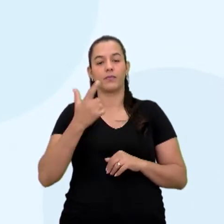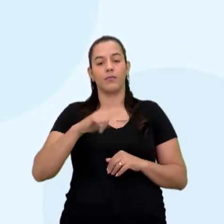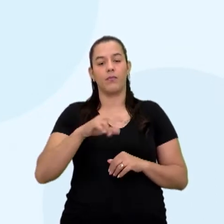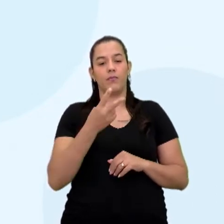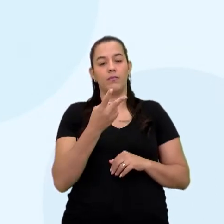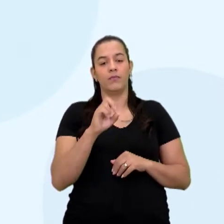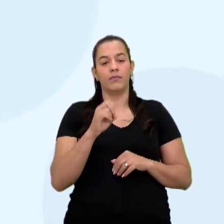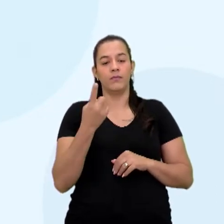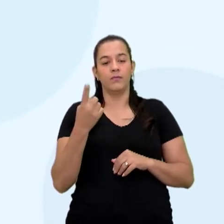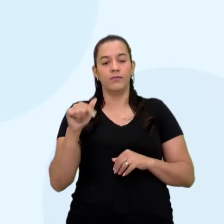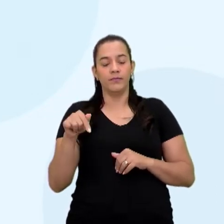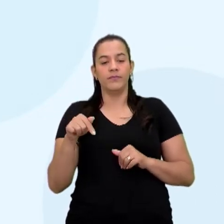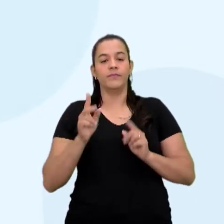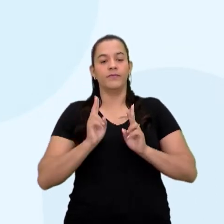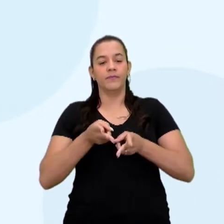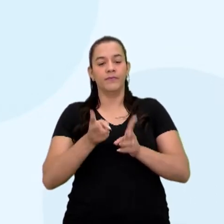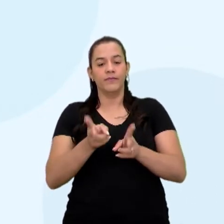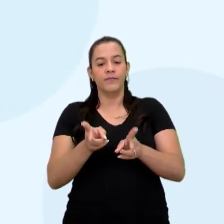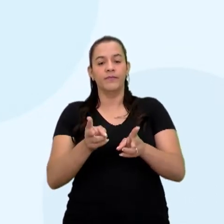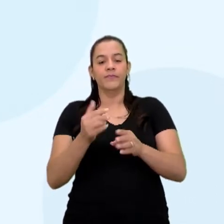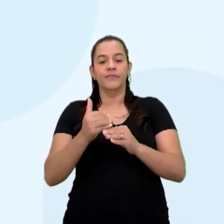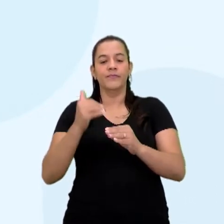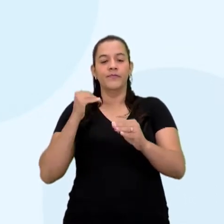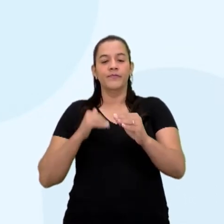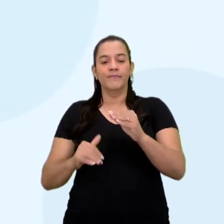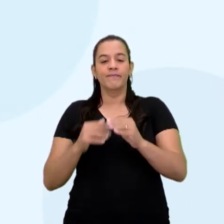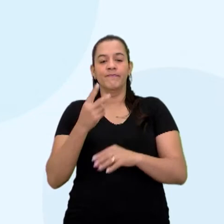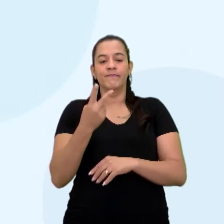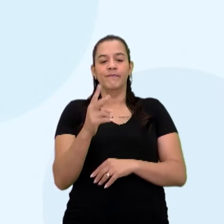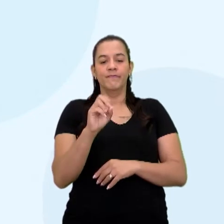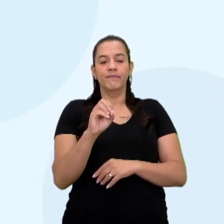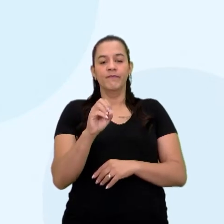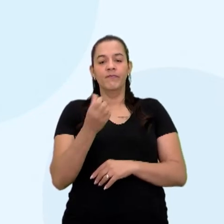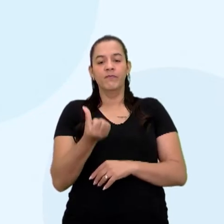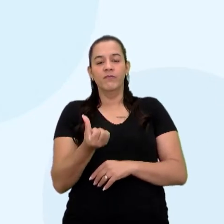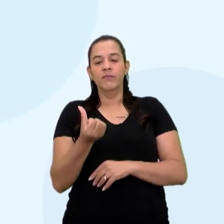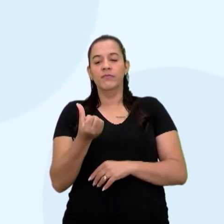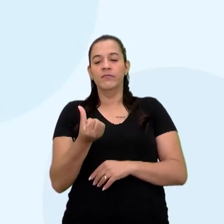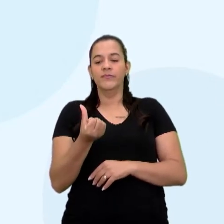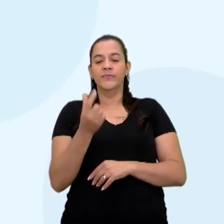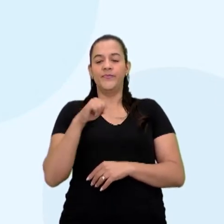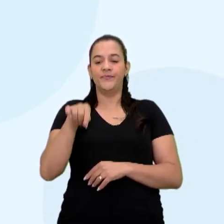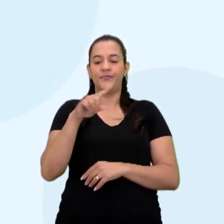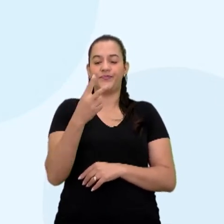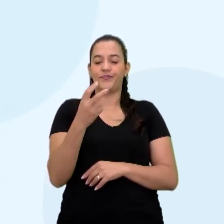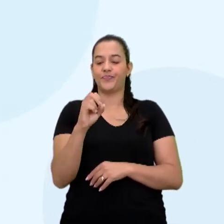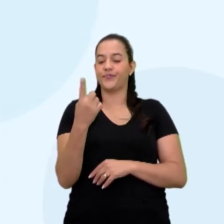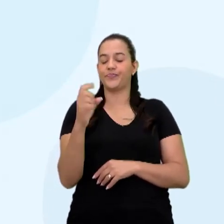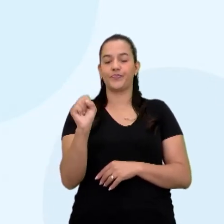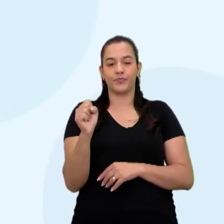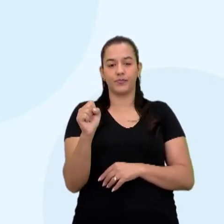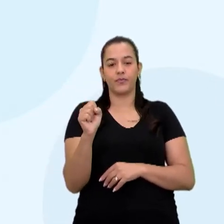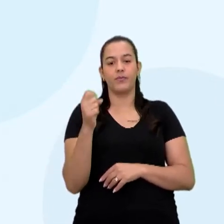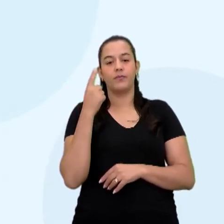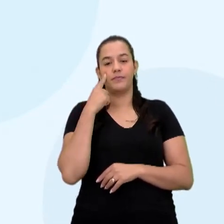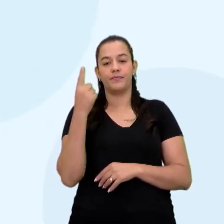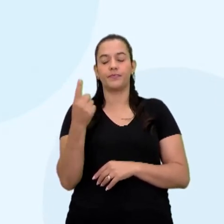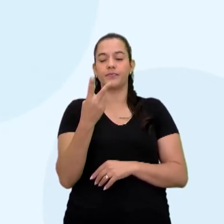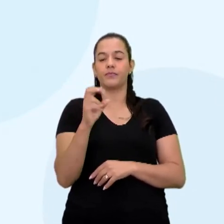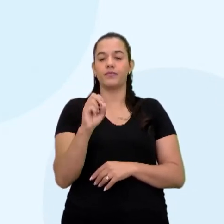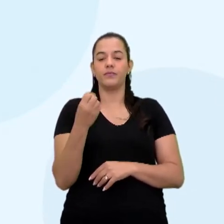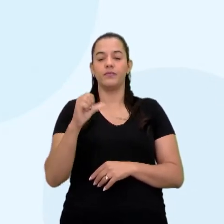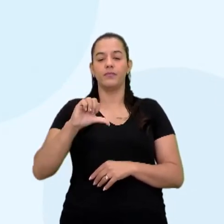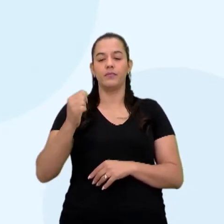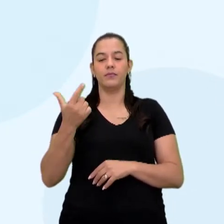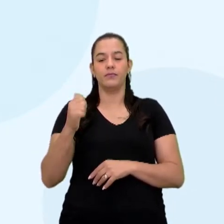o mesmo valor do ano anterior, em 2018 vai para 0,506, mantém em 2019 e aí tem uma